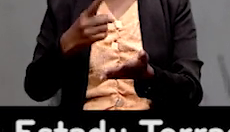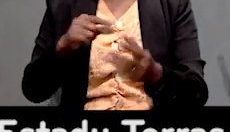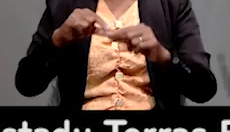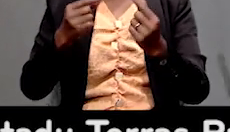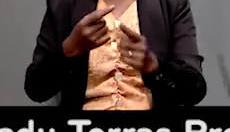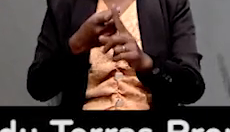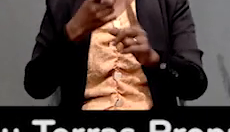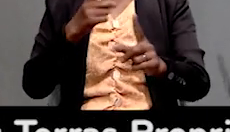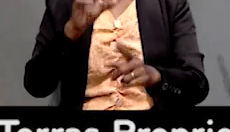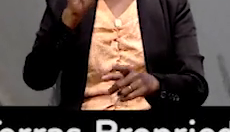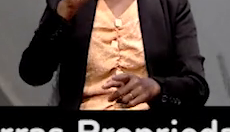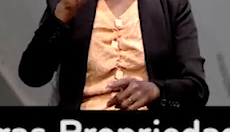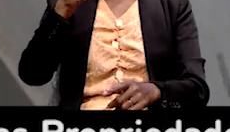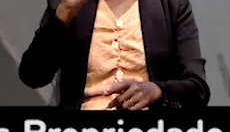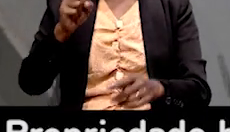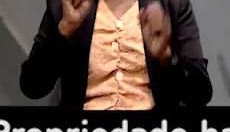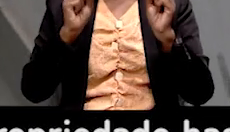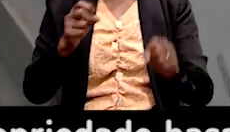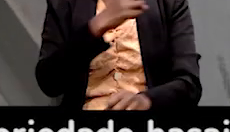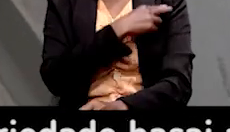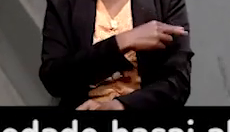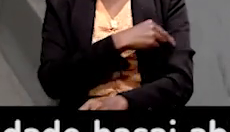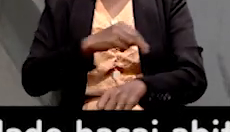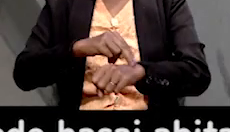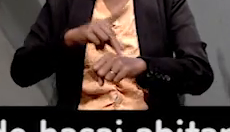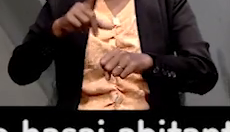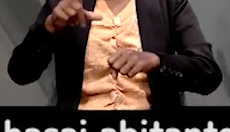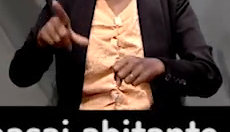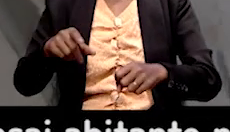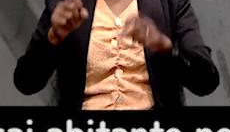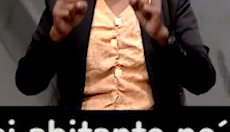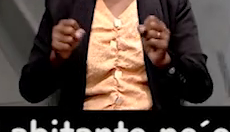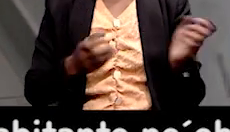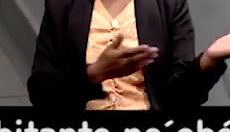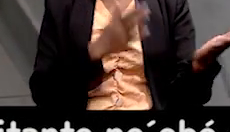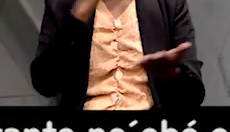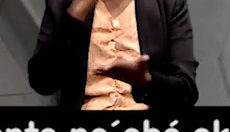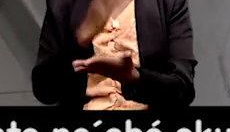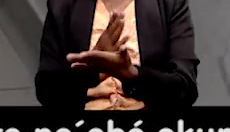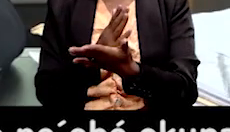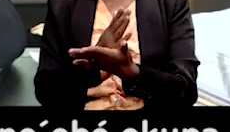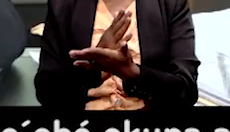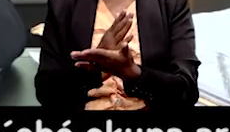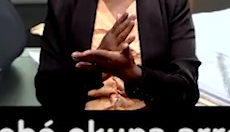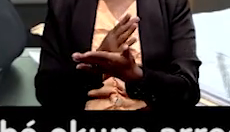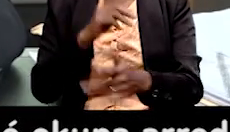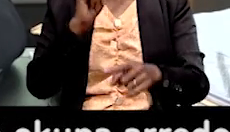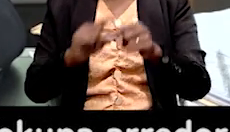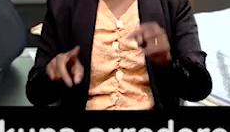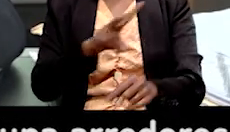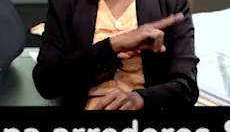Organização Mundial Saúde, ho direção Hospital Nacional Guirio Valadares, ho di suspende no isola kedas vacina vial